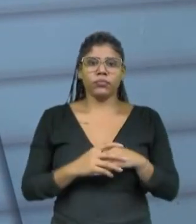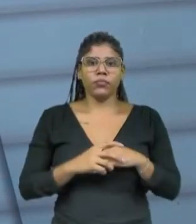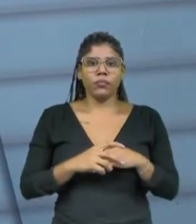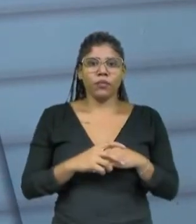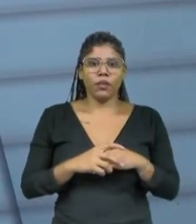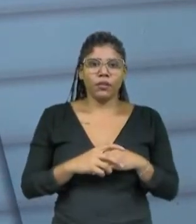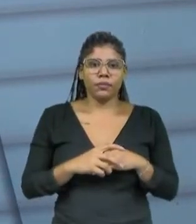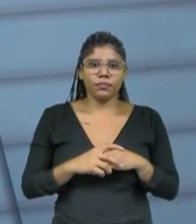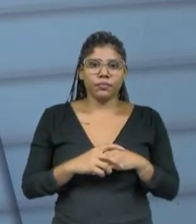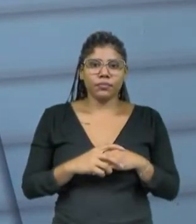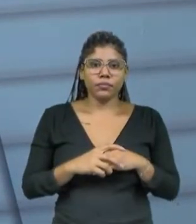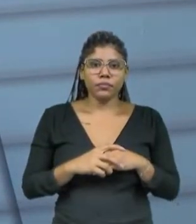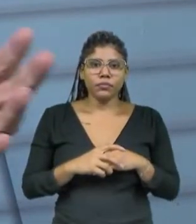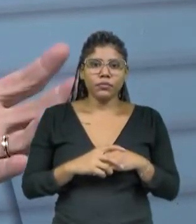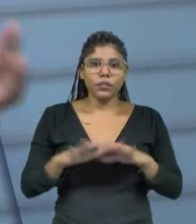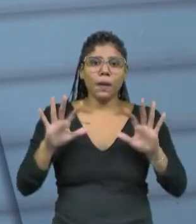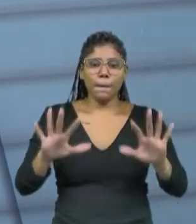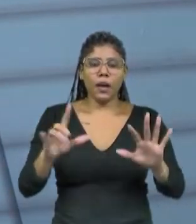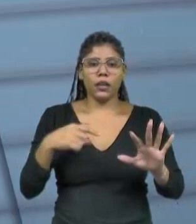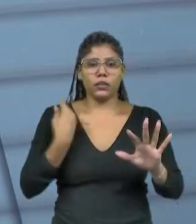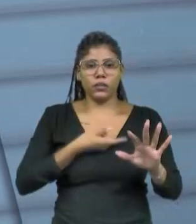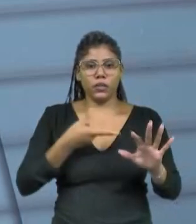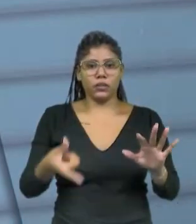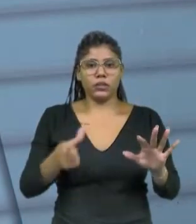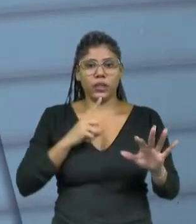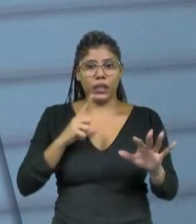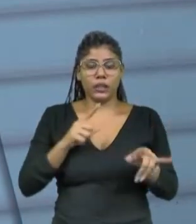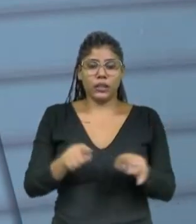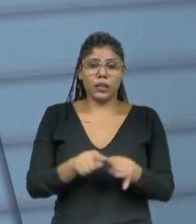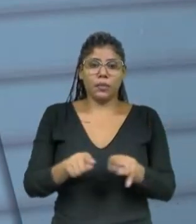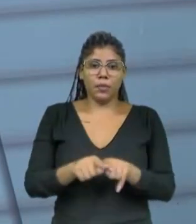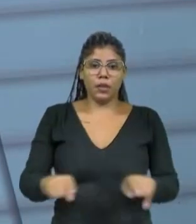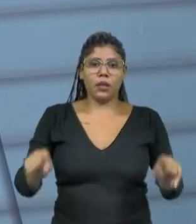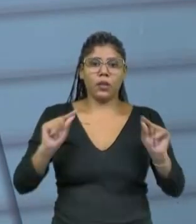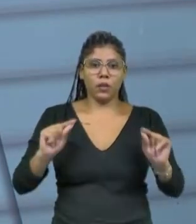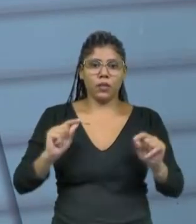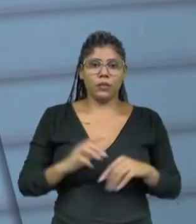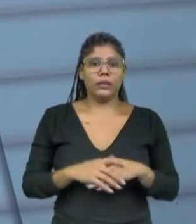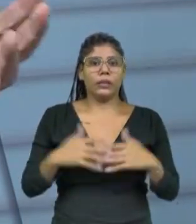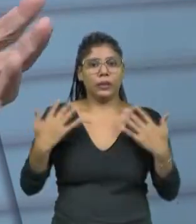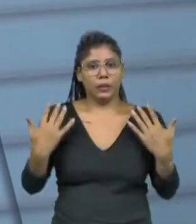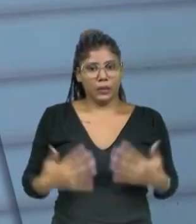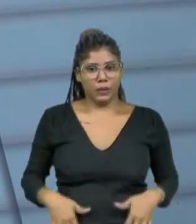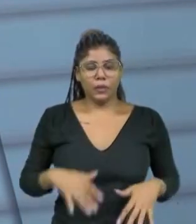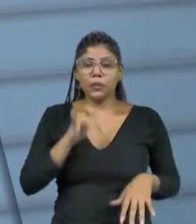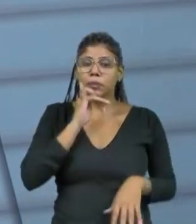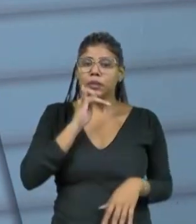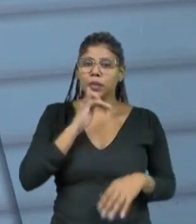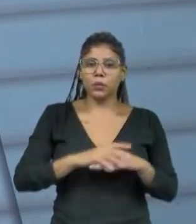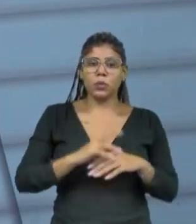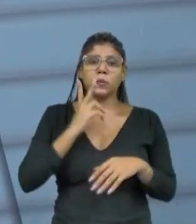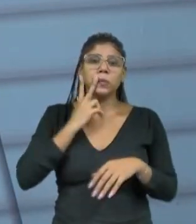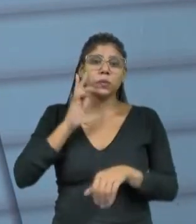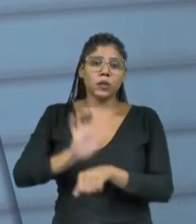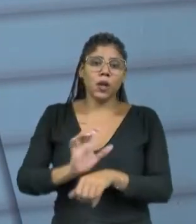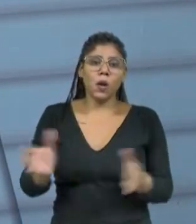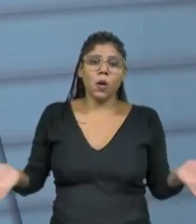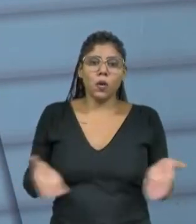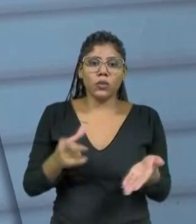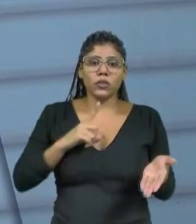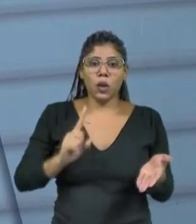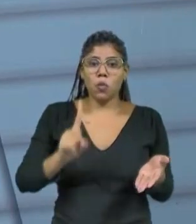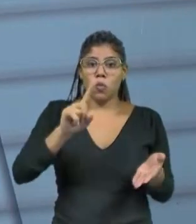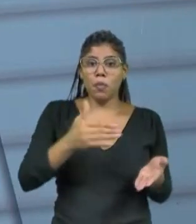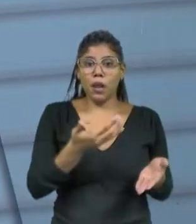E nós temos, agora, nós também temos um passivo muito grande. Por exemplo, o Ceará hoje tem 1 milhão de